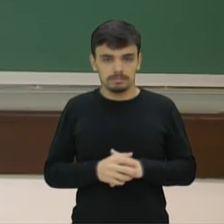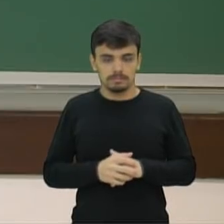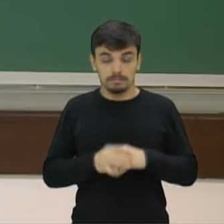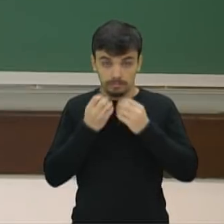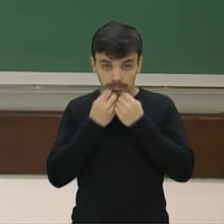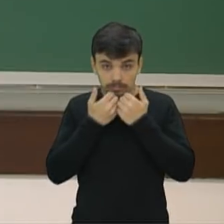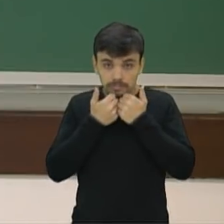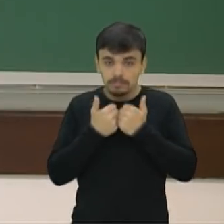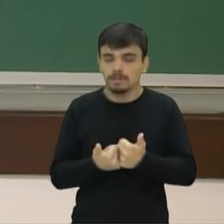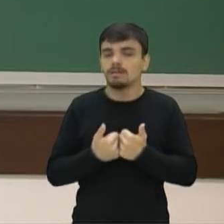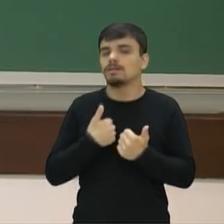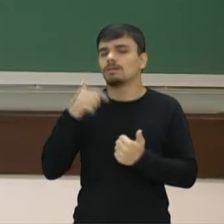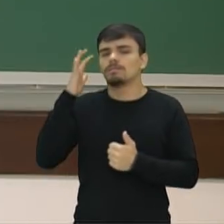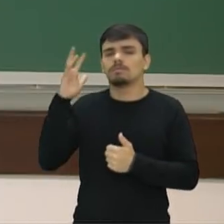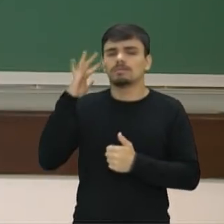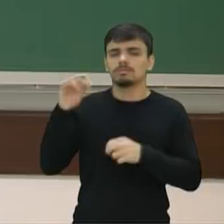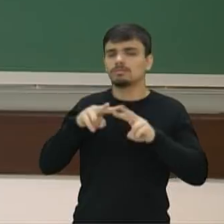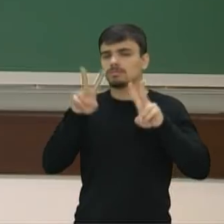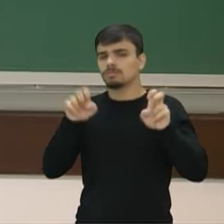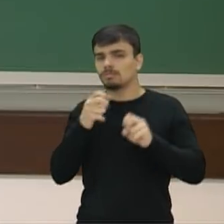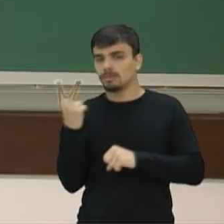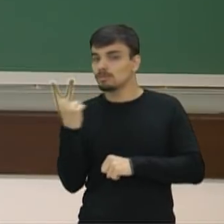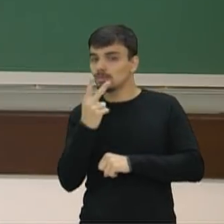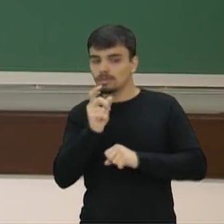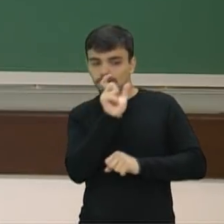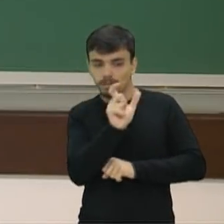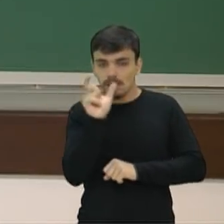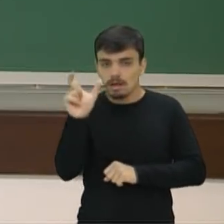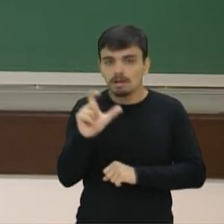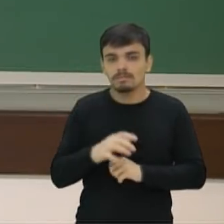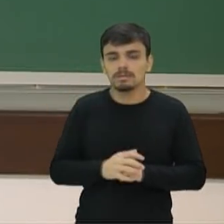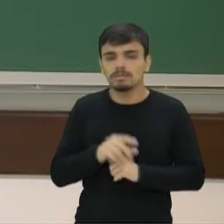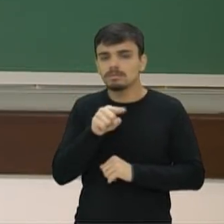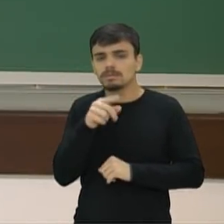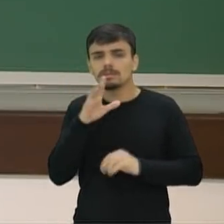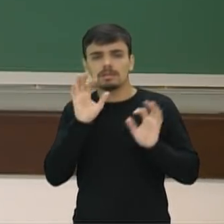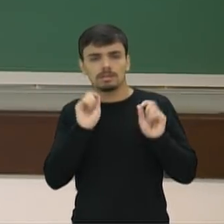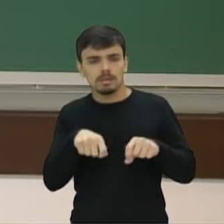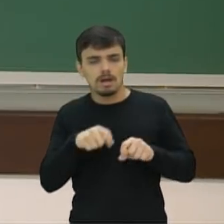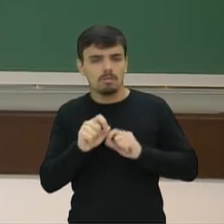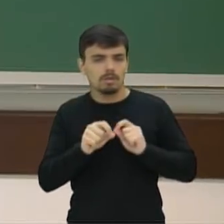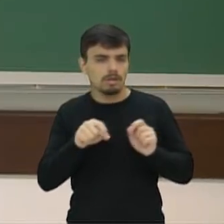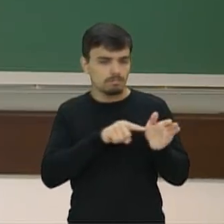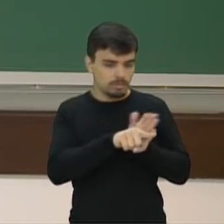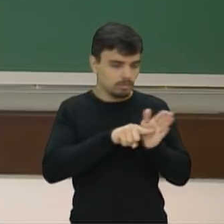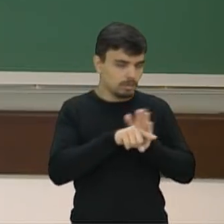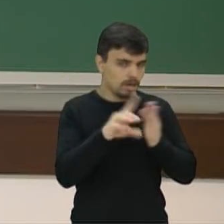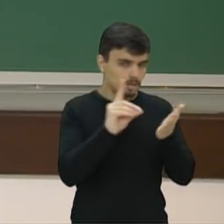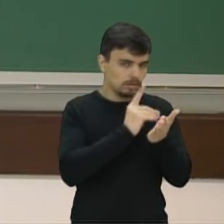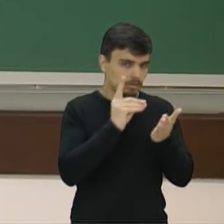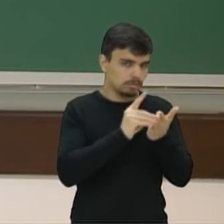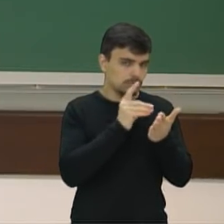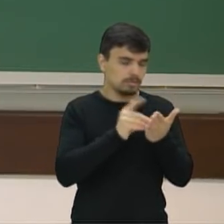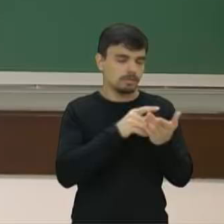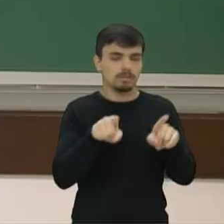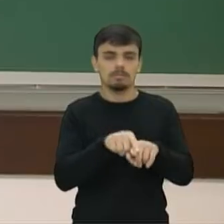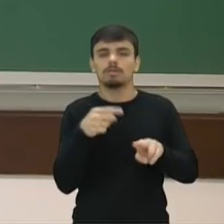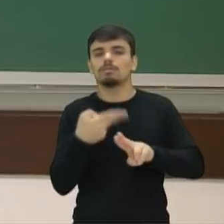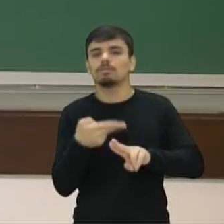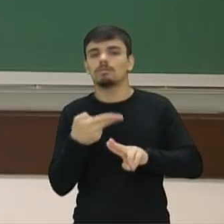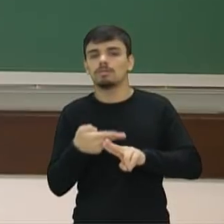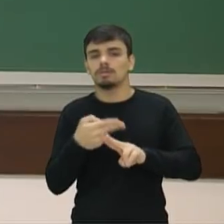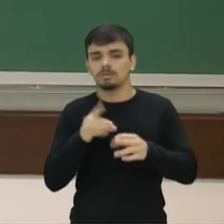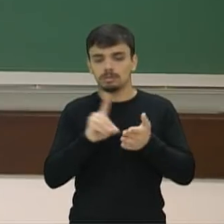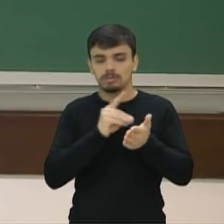Muito bem, refletiu um pouquinho sobre essas duas palavras? De repente você pode ter até ido procurar no dicionário, tenha utilizado um